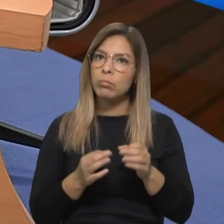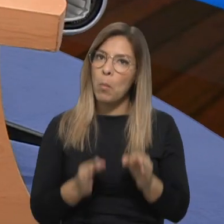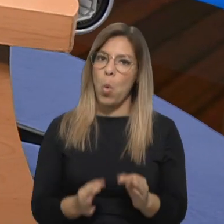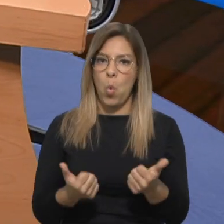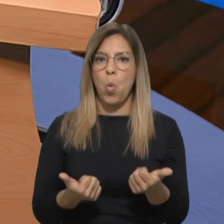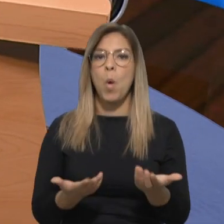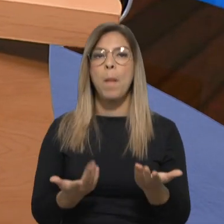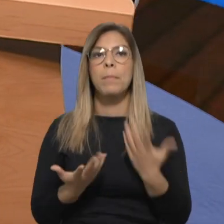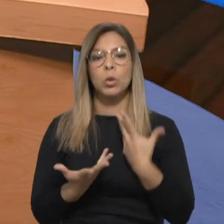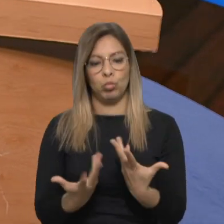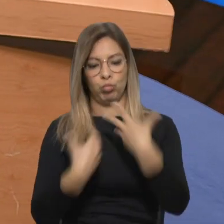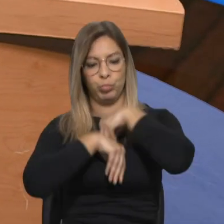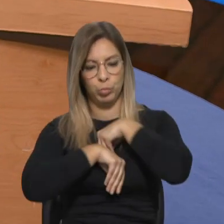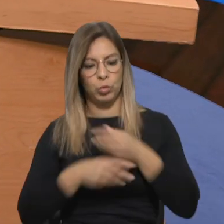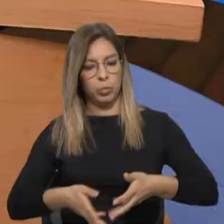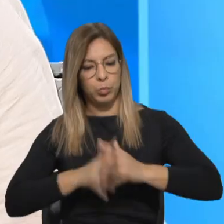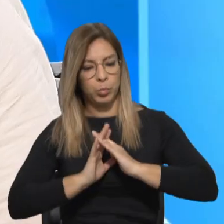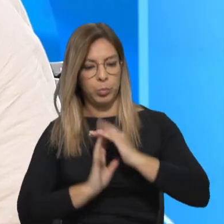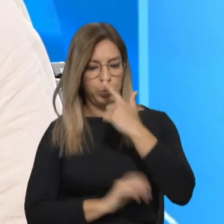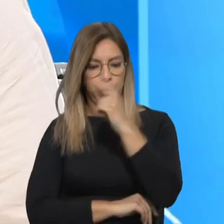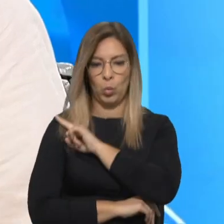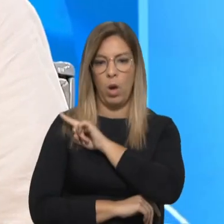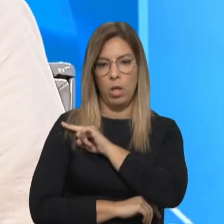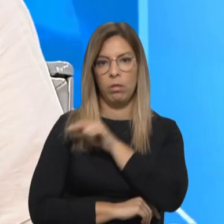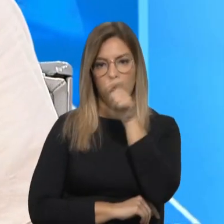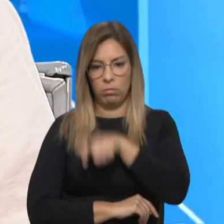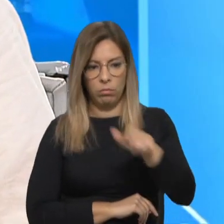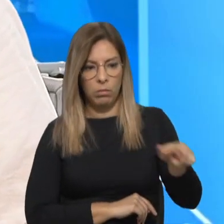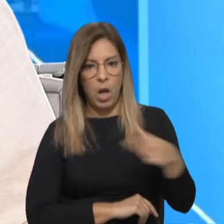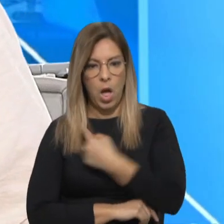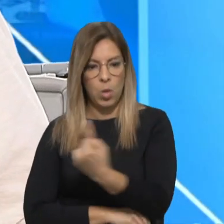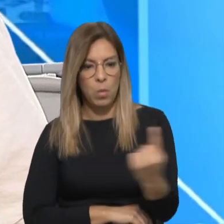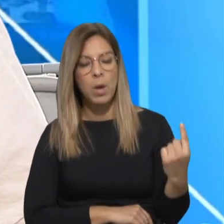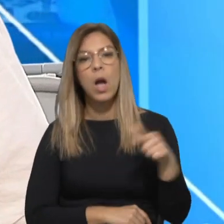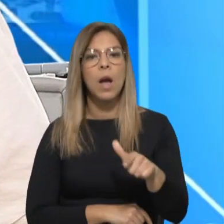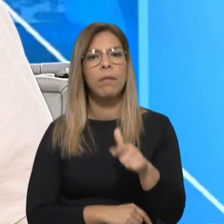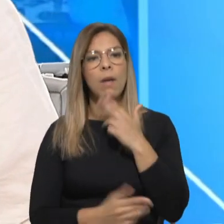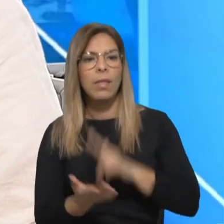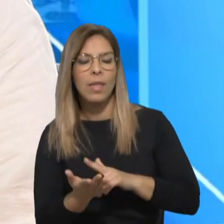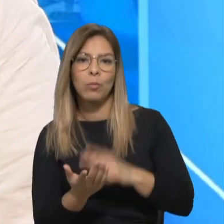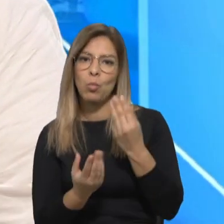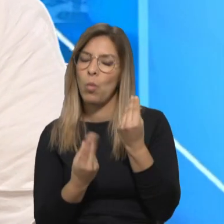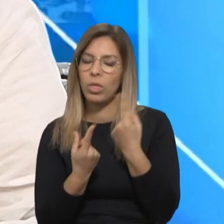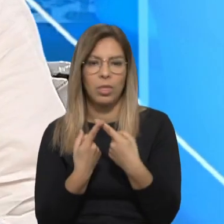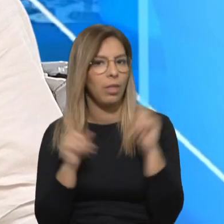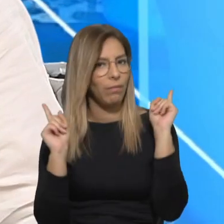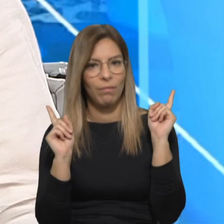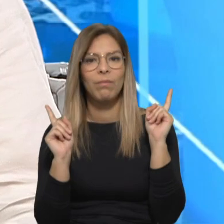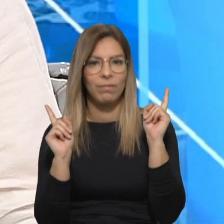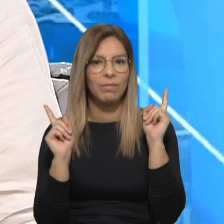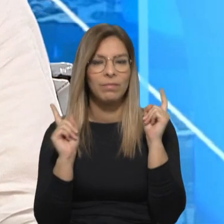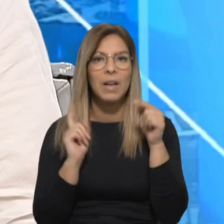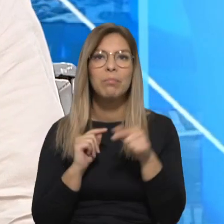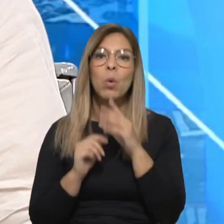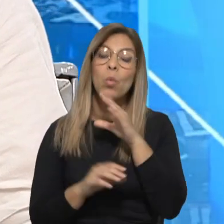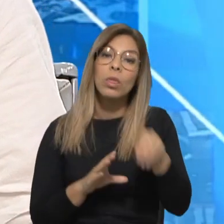estrutura pessoal, não é? Uma forma de ser de cada pessoa. A esperança é uma realidade muito diferente. Mesmo num